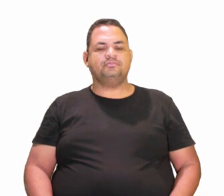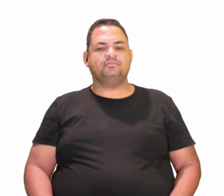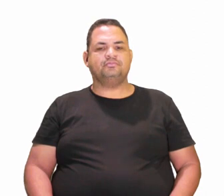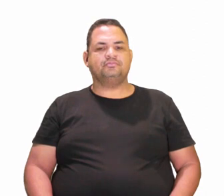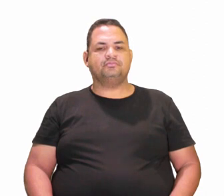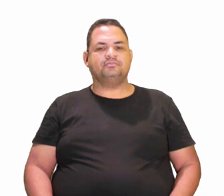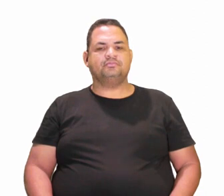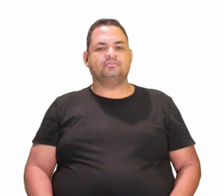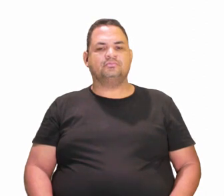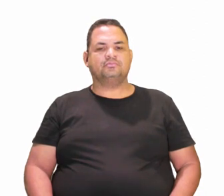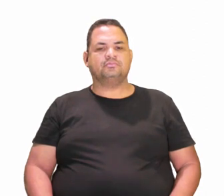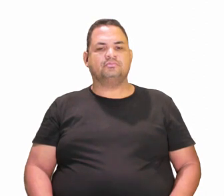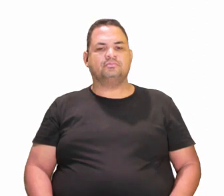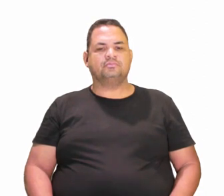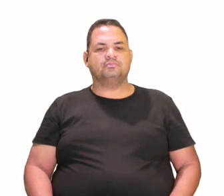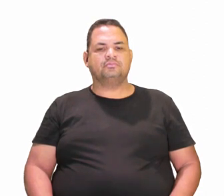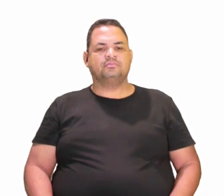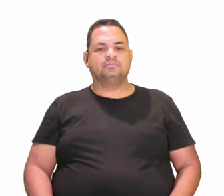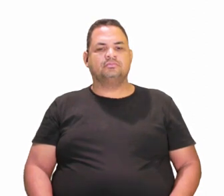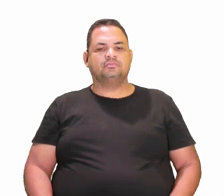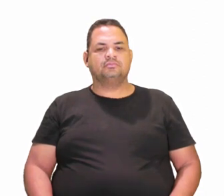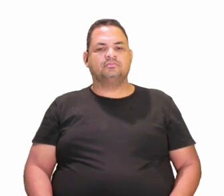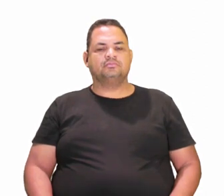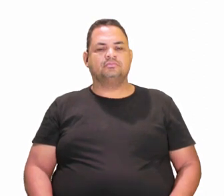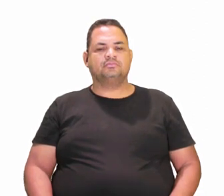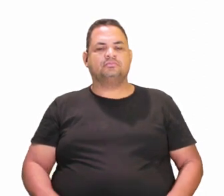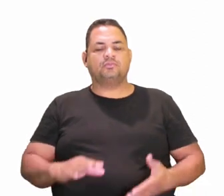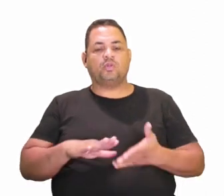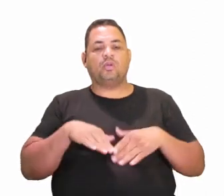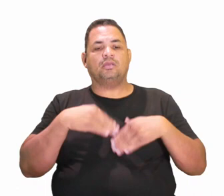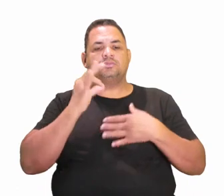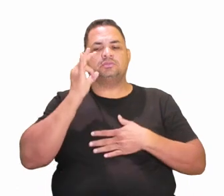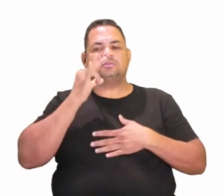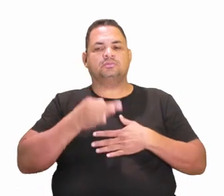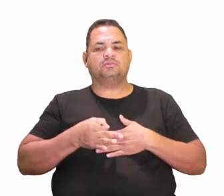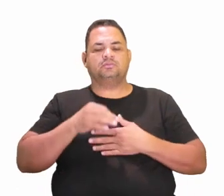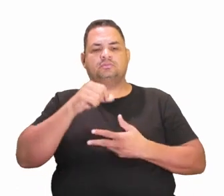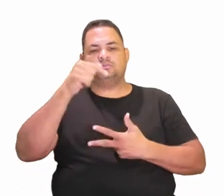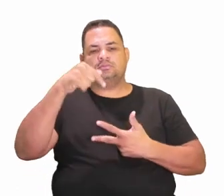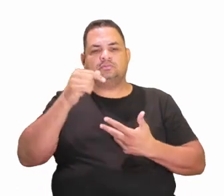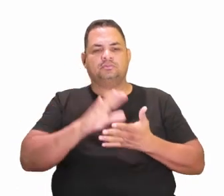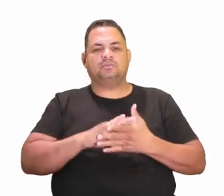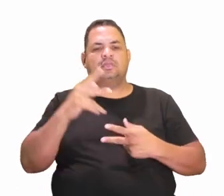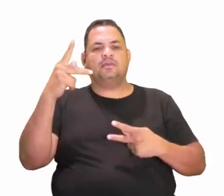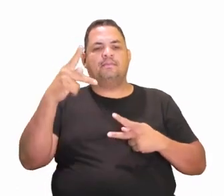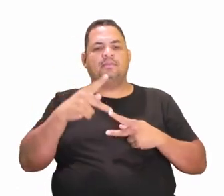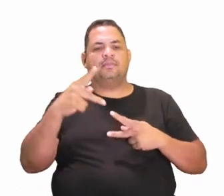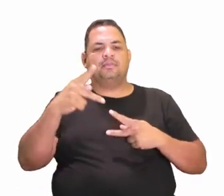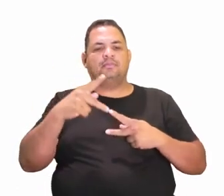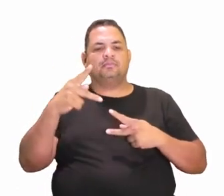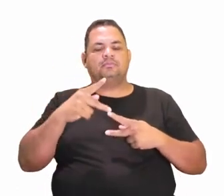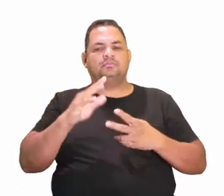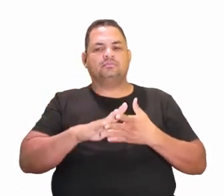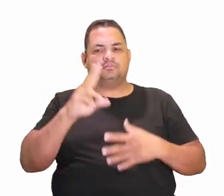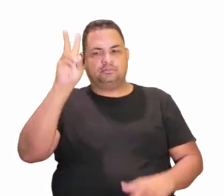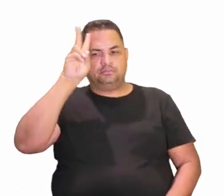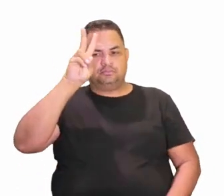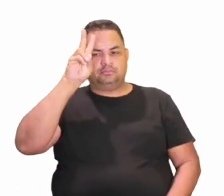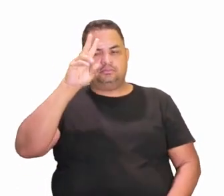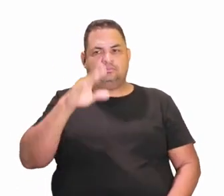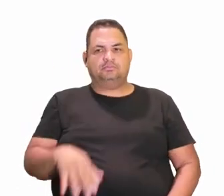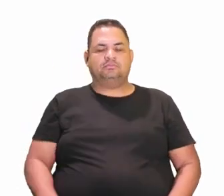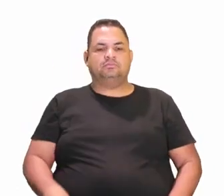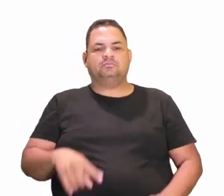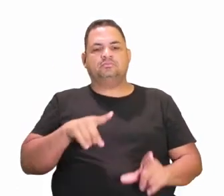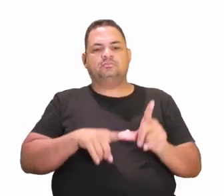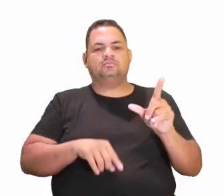palavra dezembro. O que ia determinar qual seria o correto? A preposição, lembra? Então, na letra A, nós